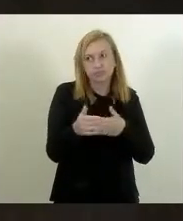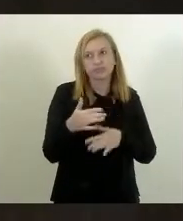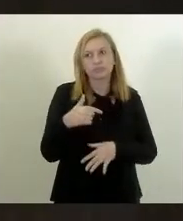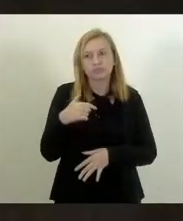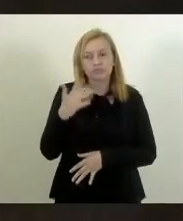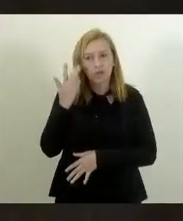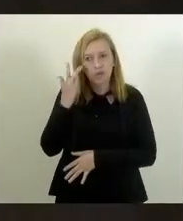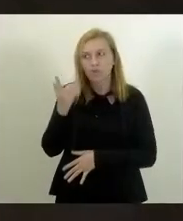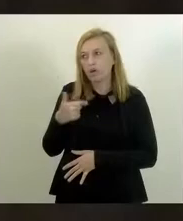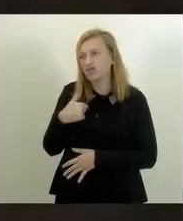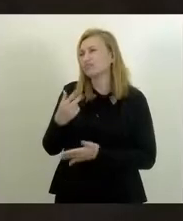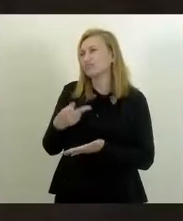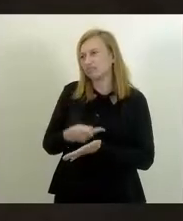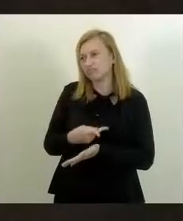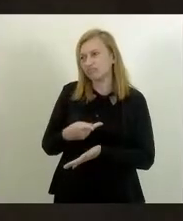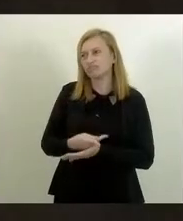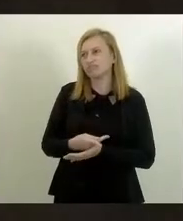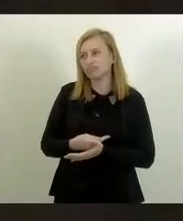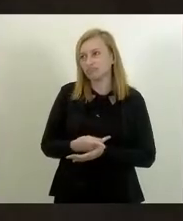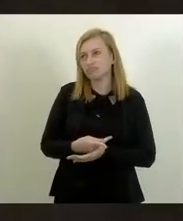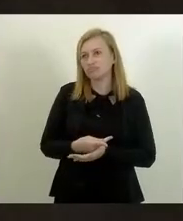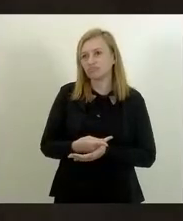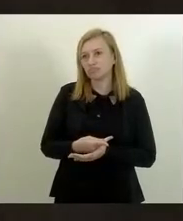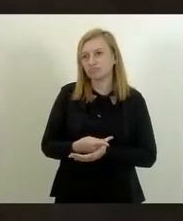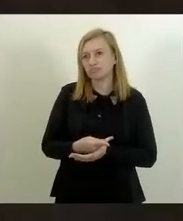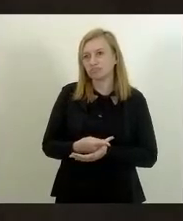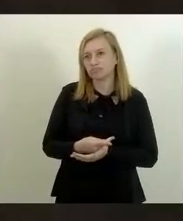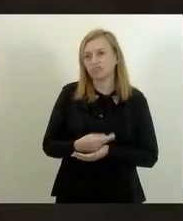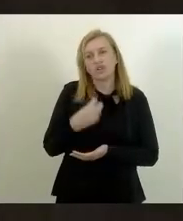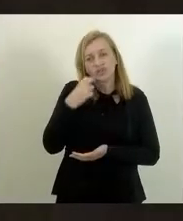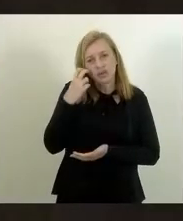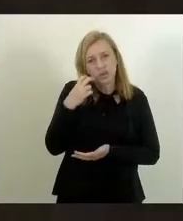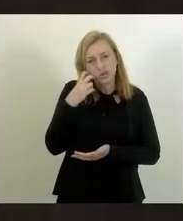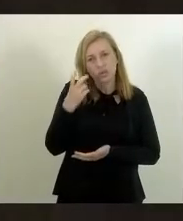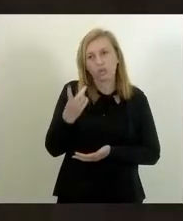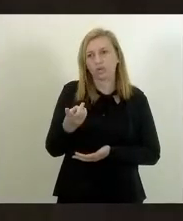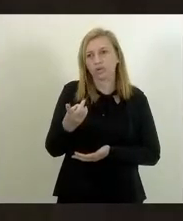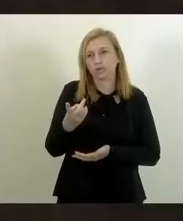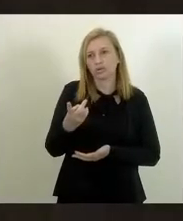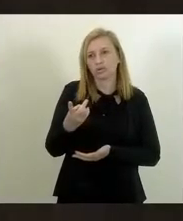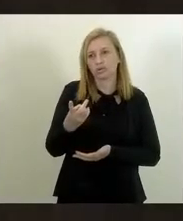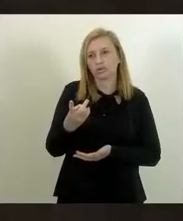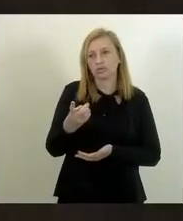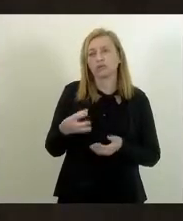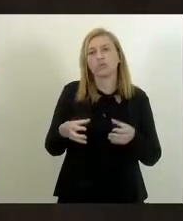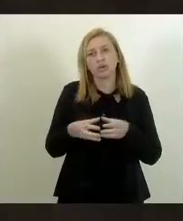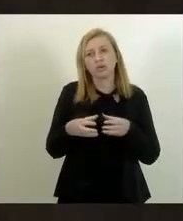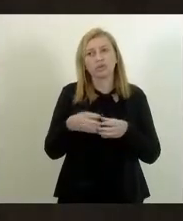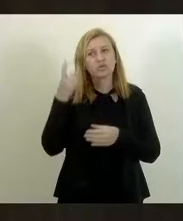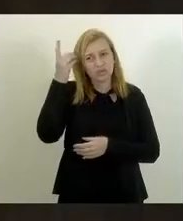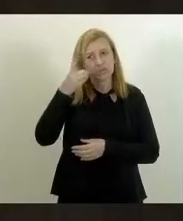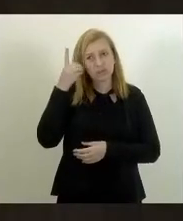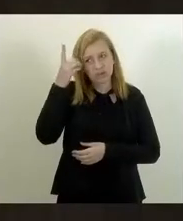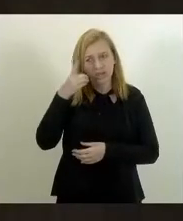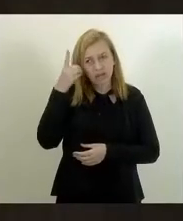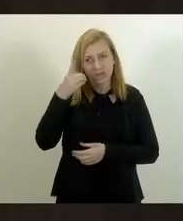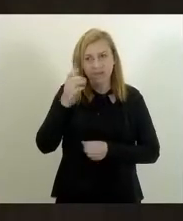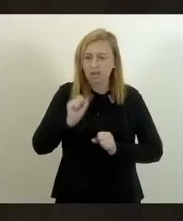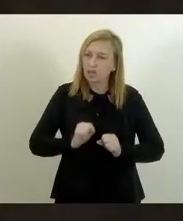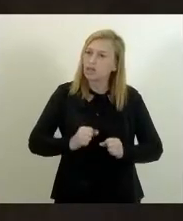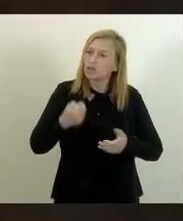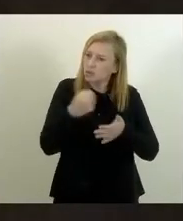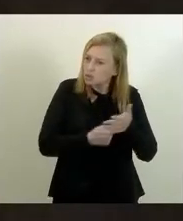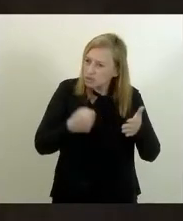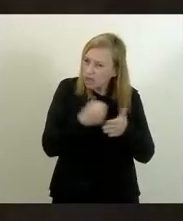considero uma indignação e considero um constrangimento para o Parlamento Fluminense, que tem atuado tanto em diálogo com